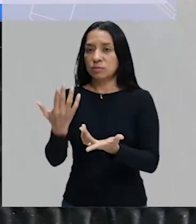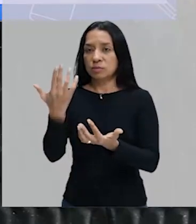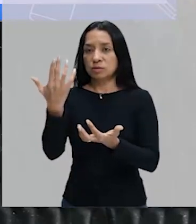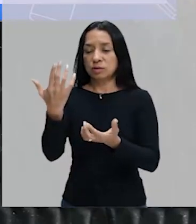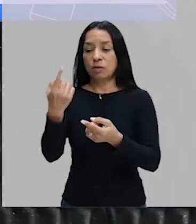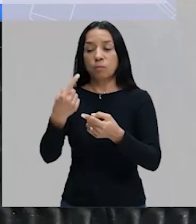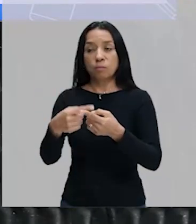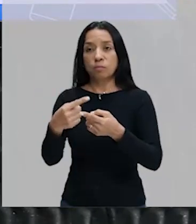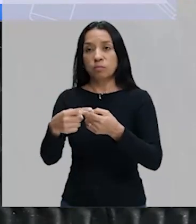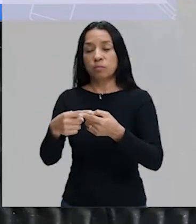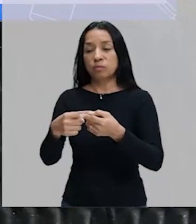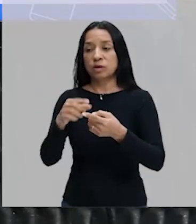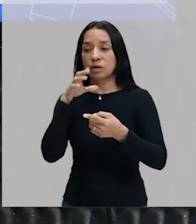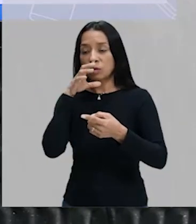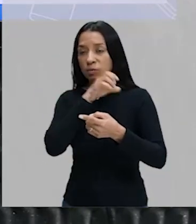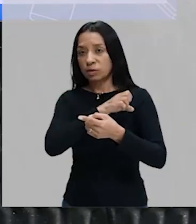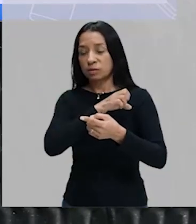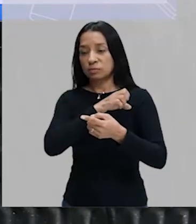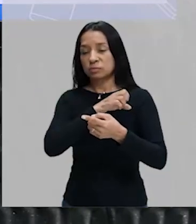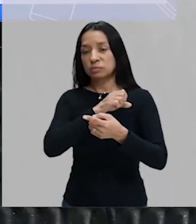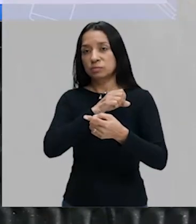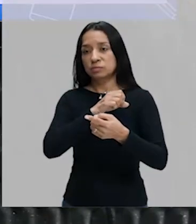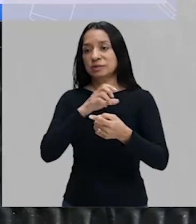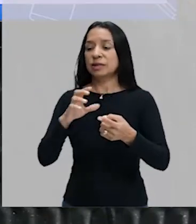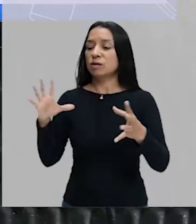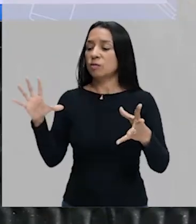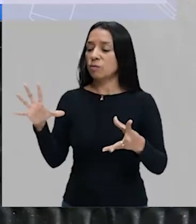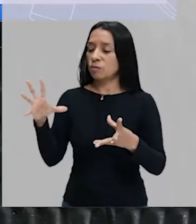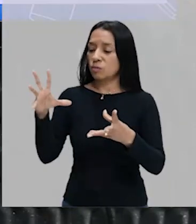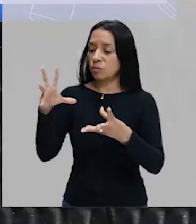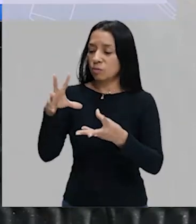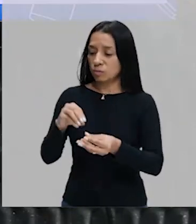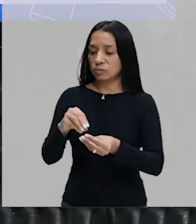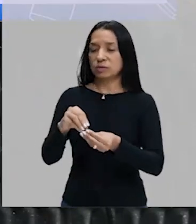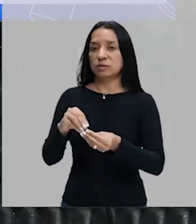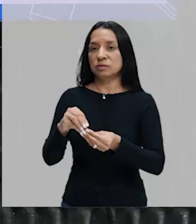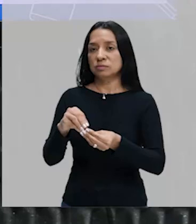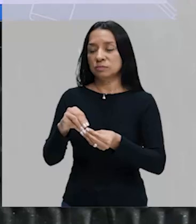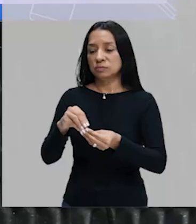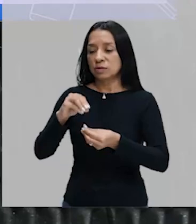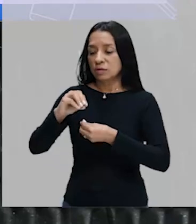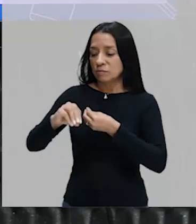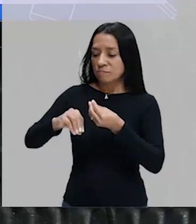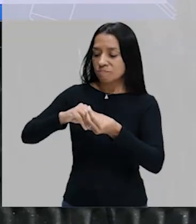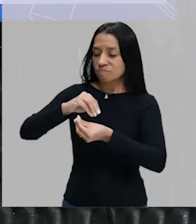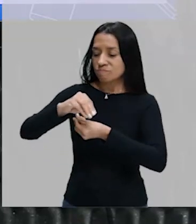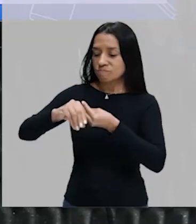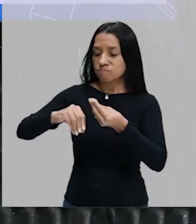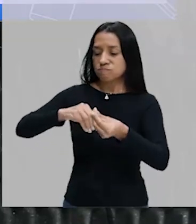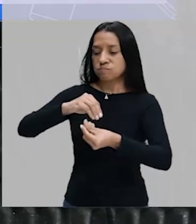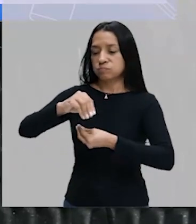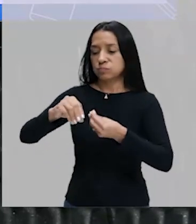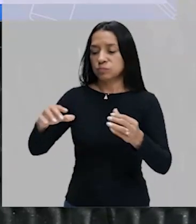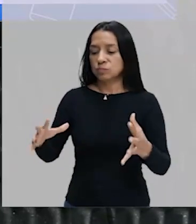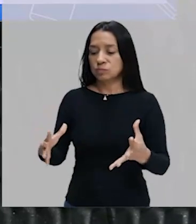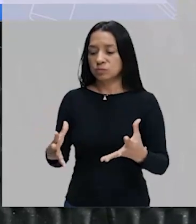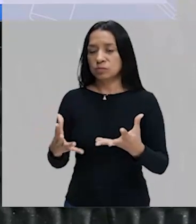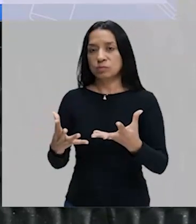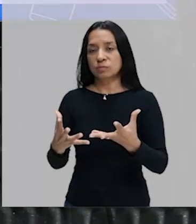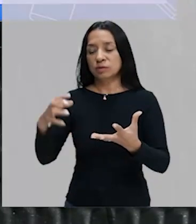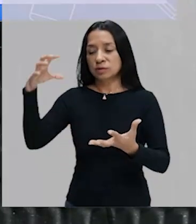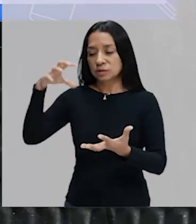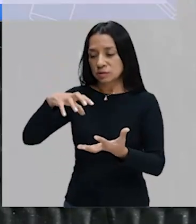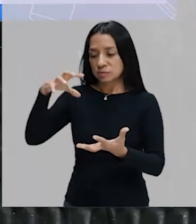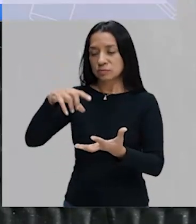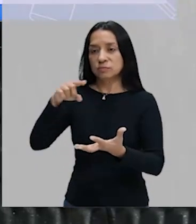excessivo, ficava muito concentrado, né? Virava uma sopa mesmo nutritiva, e ao cair a chuva, né, as